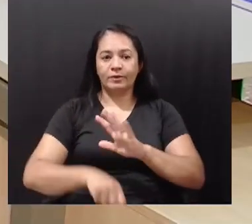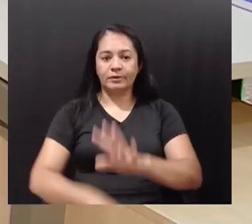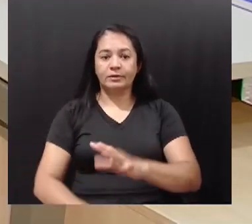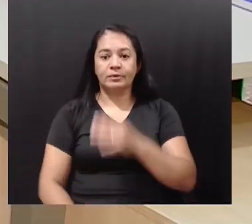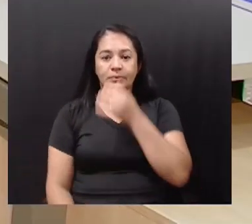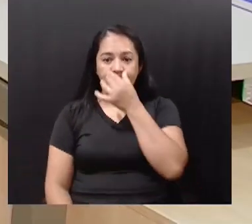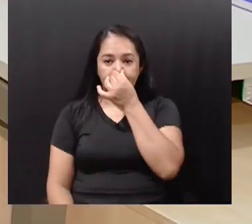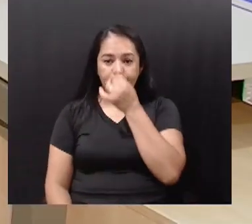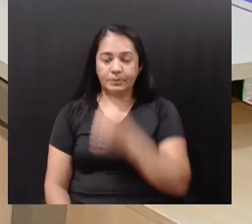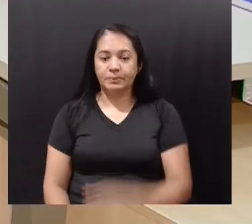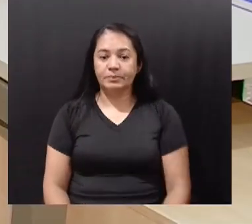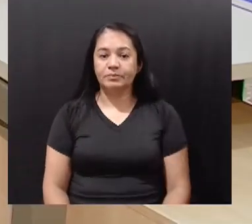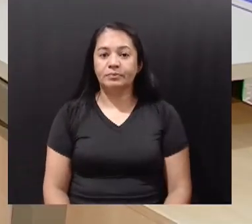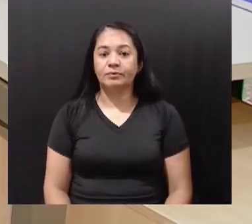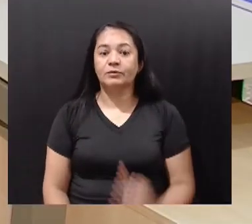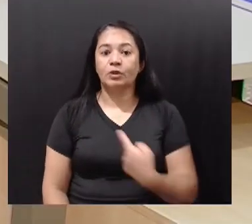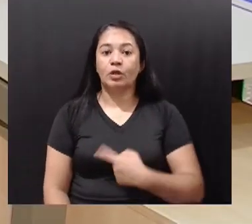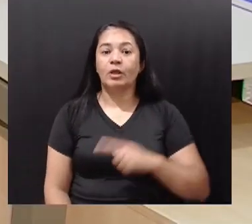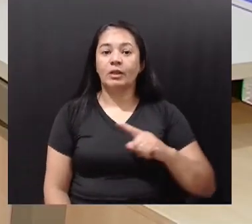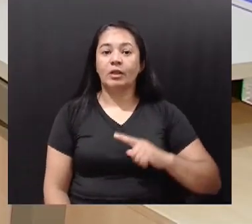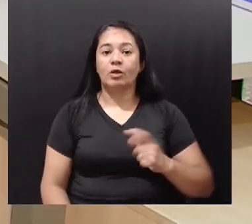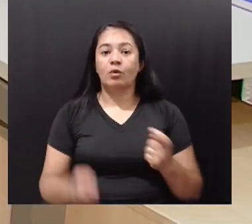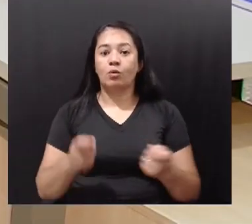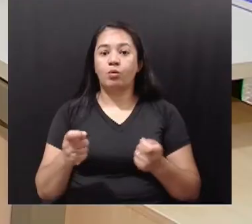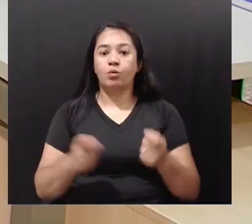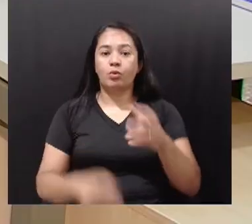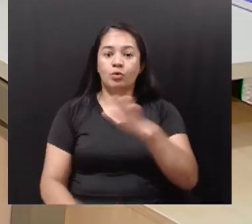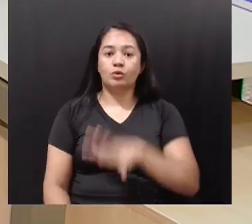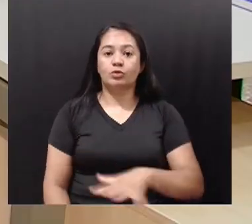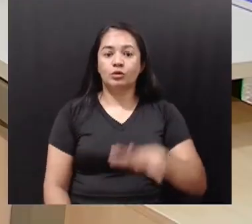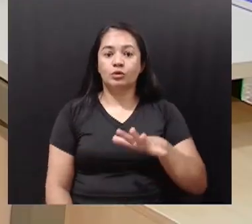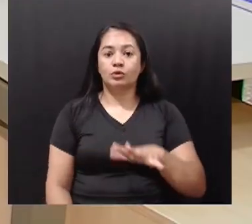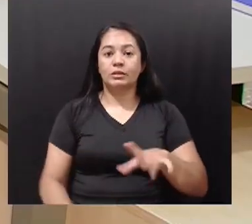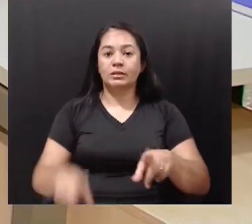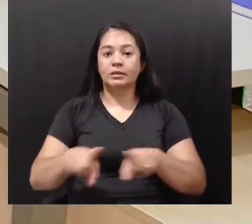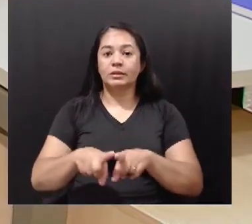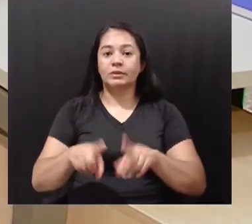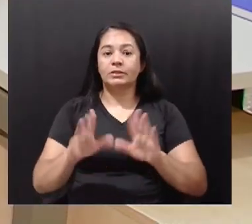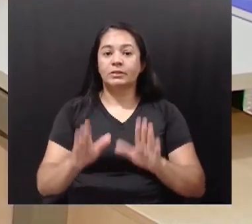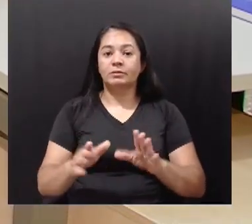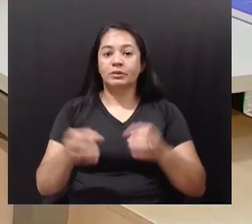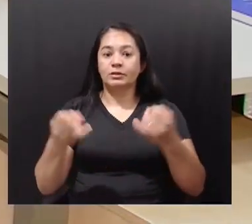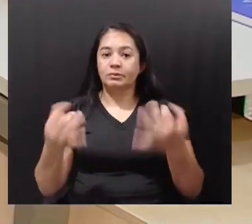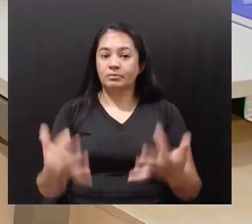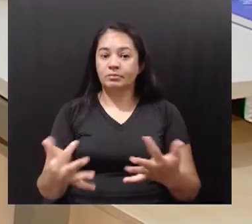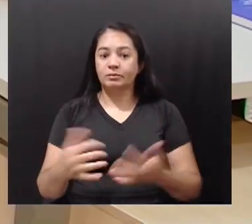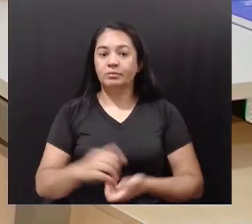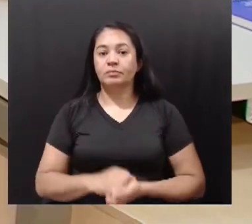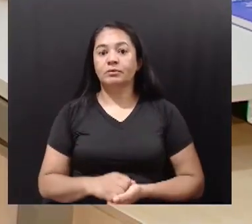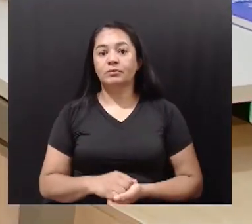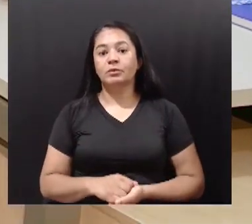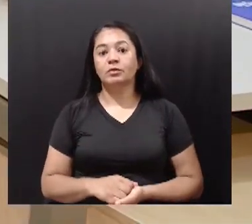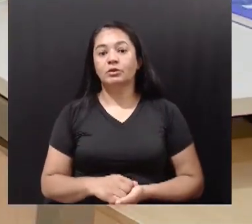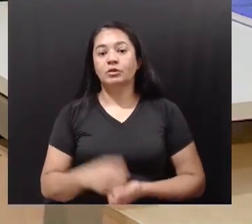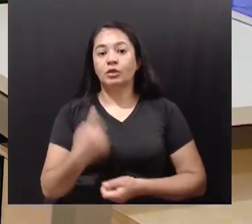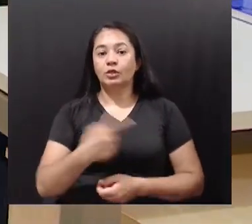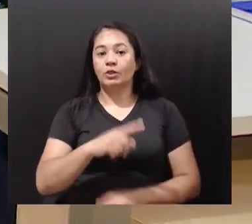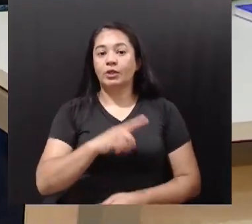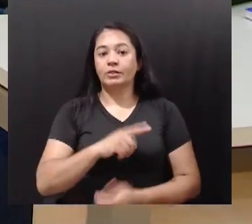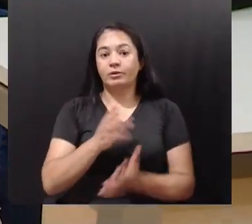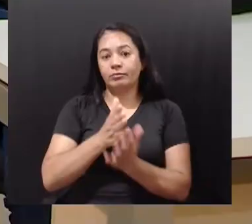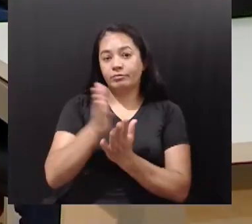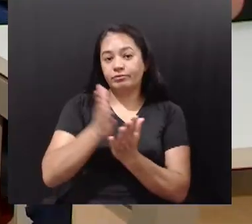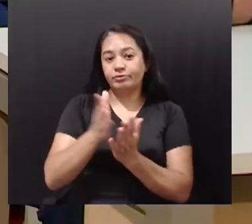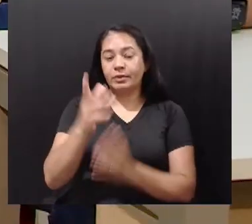gente tem a Controladoria Geral do Estado também soltou um framework sobre isso, falando que nós temos as 3 linhas de defesa. Quais